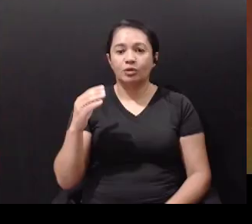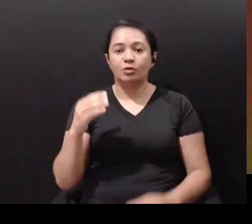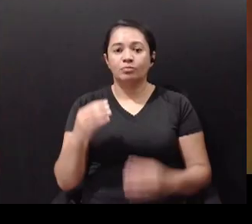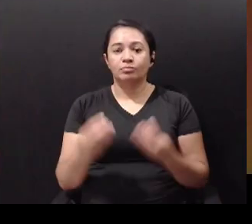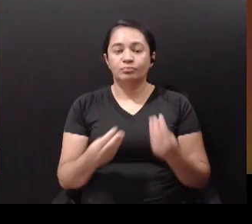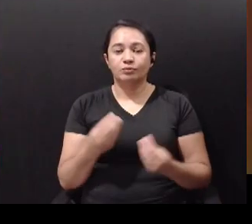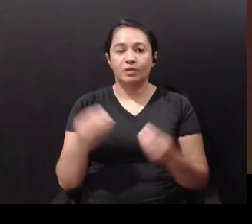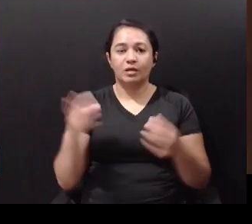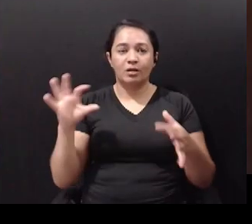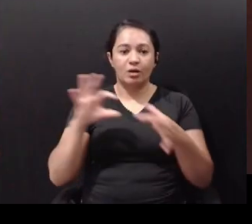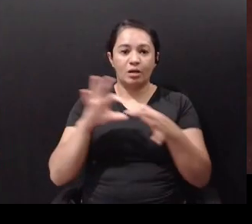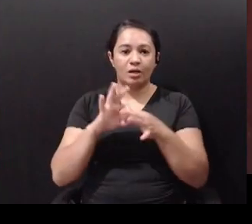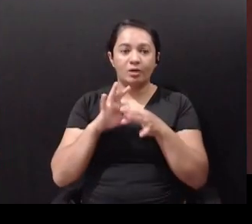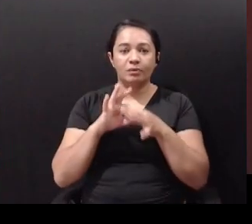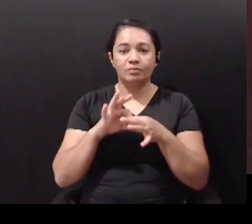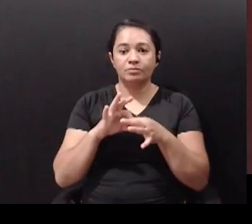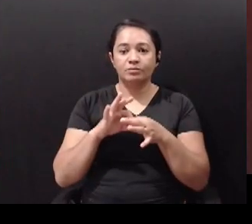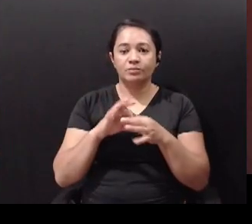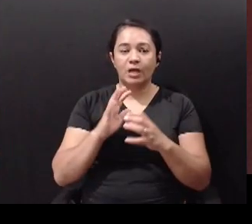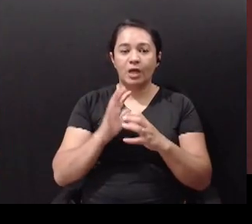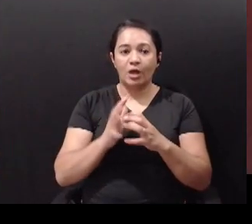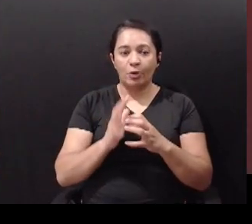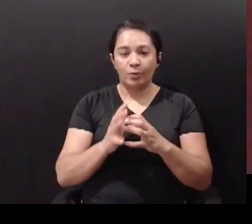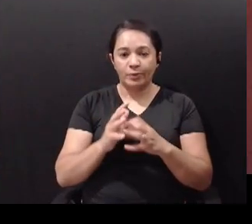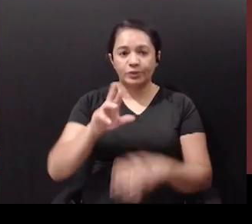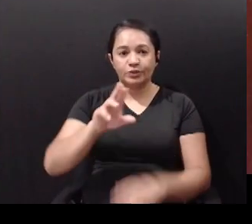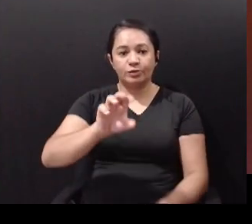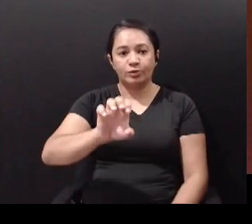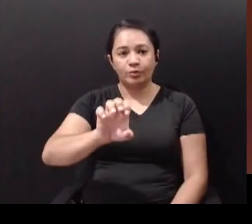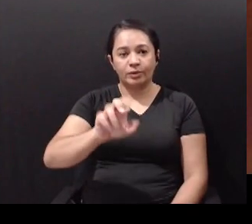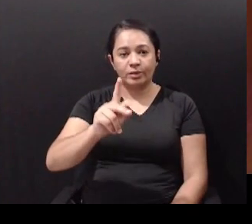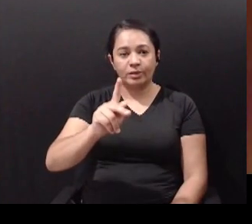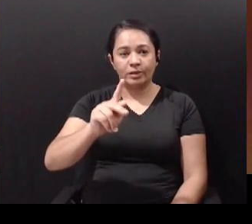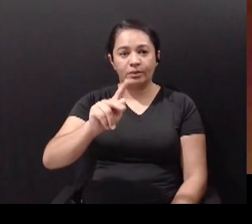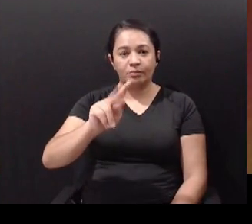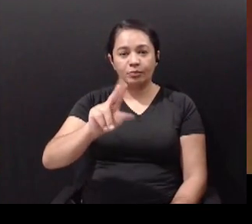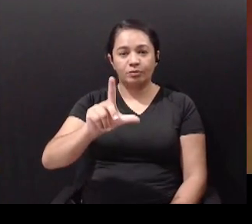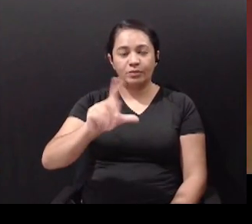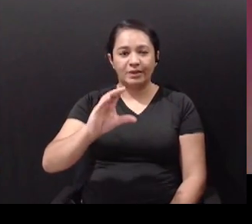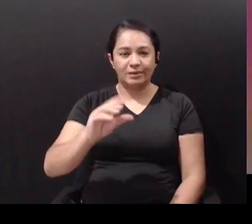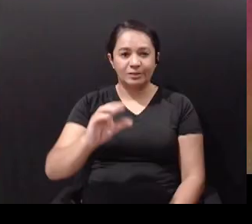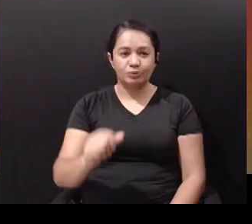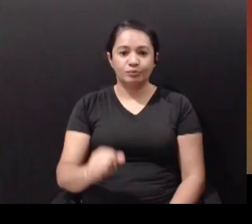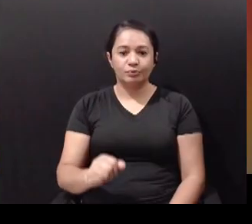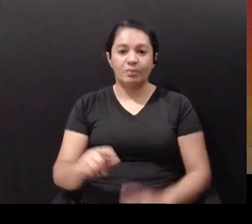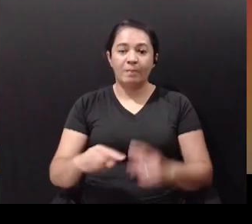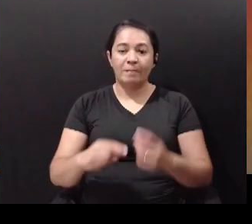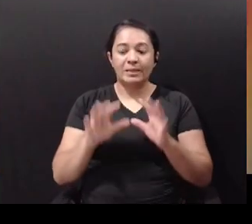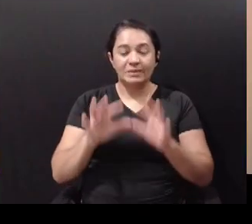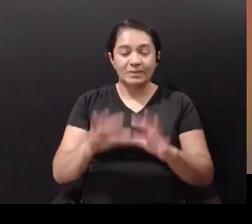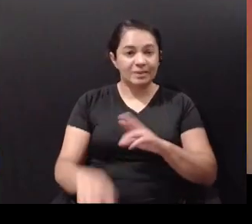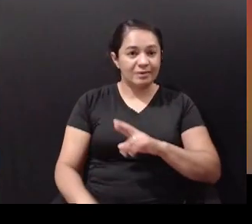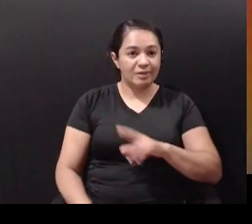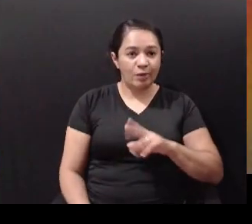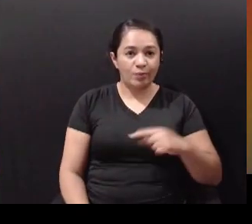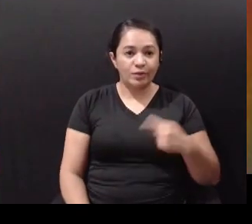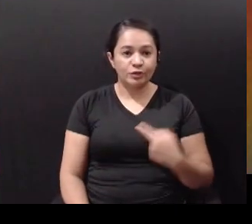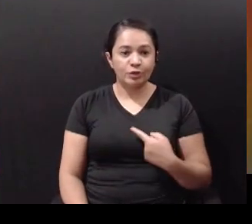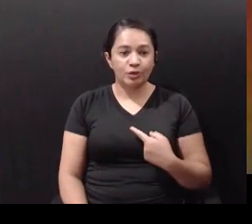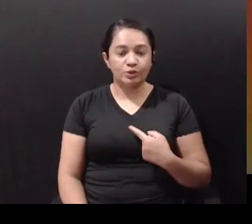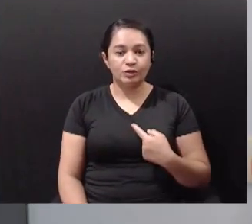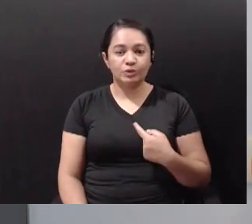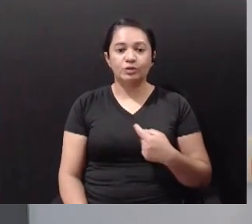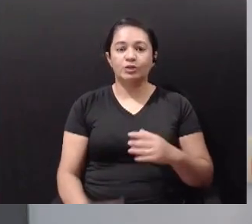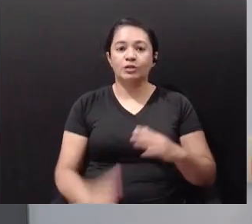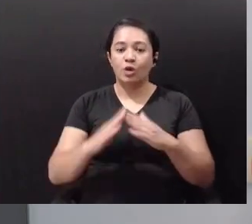vinculado ao Partido Republicano de Campinas, mas a coisa não é por aí. O Colégio Culta-Ciência ele surgiu